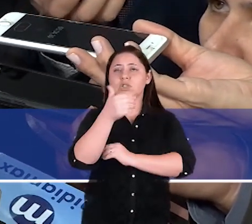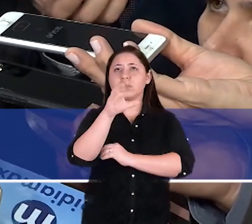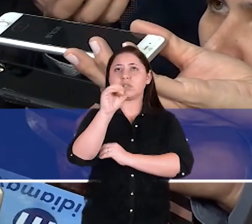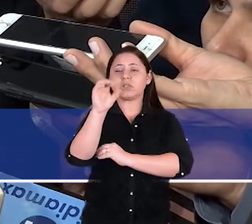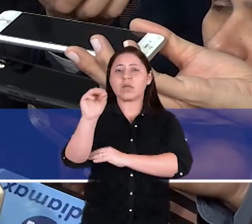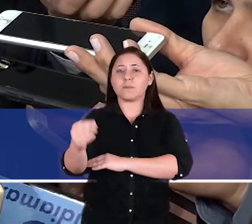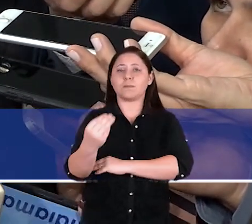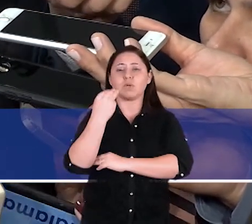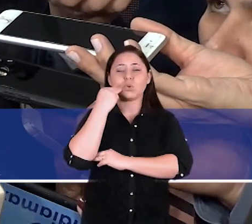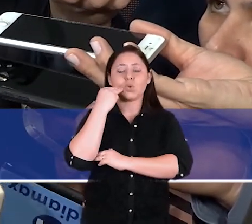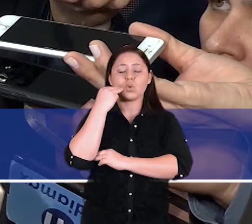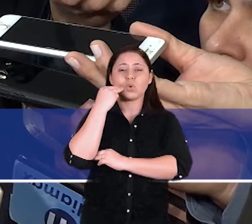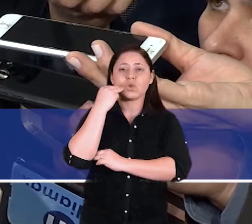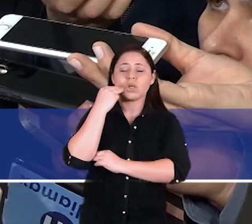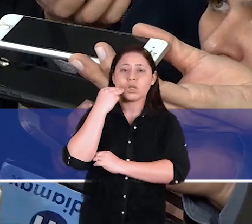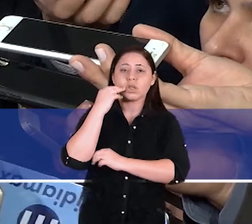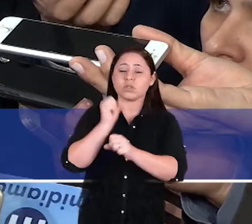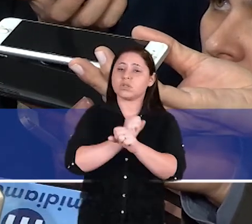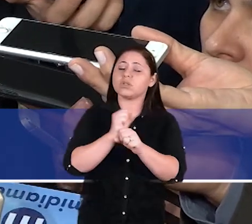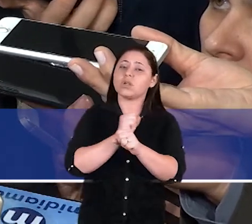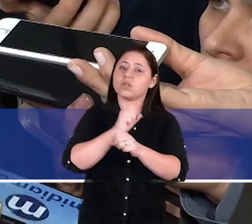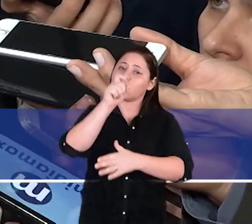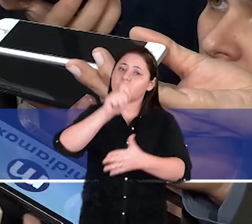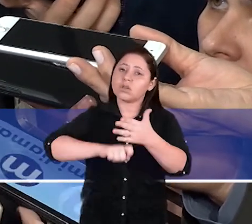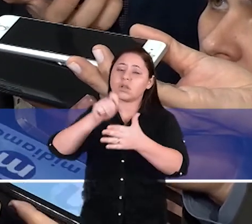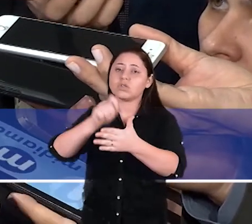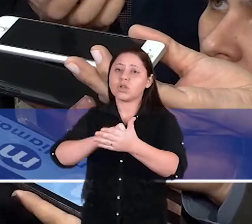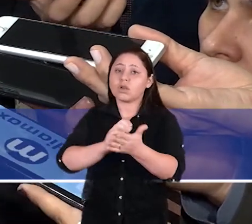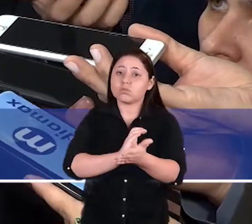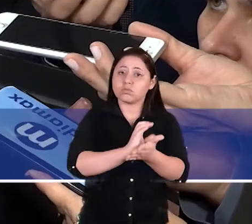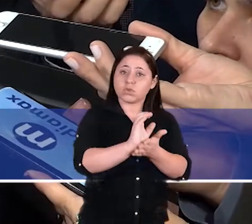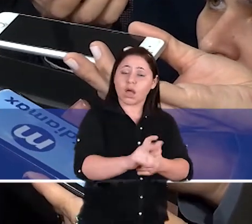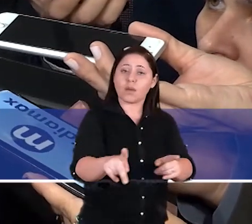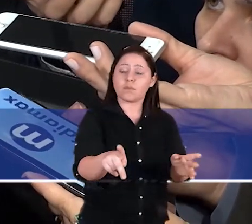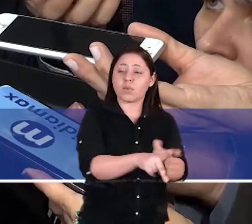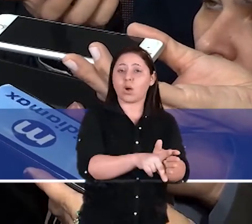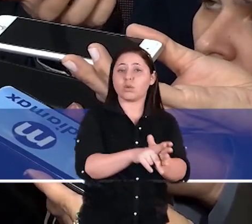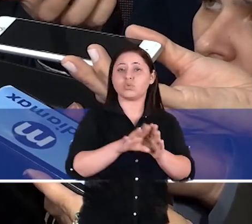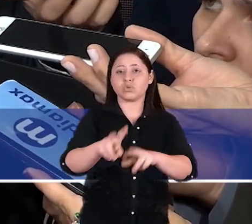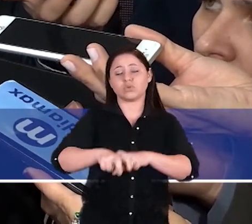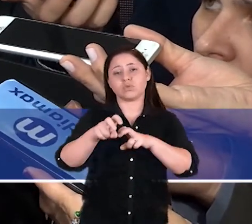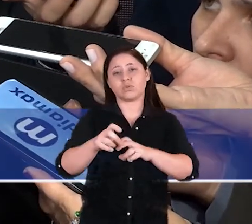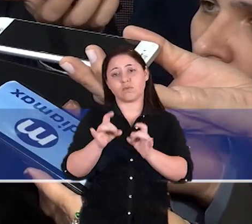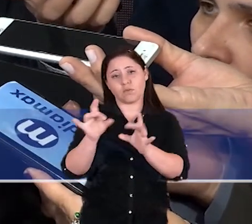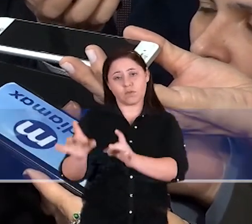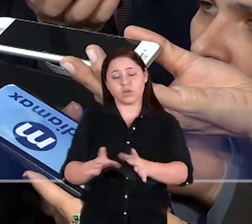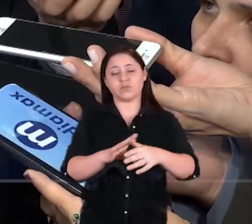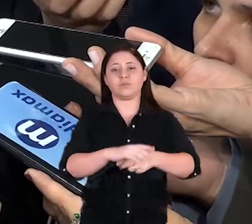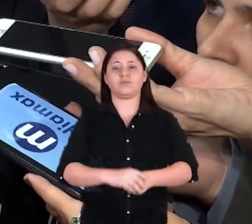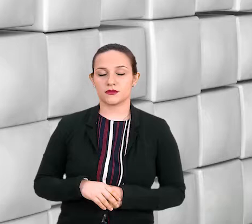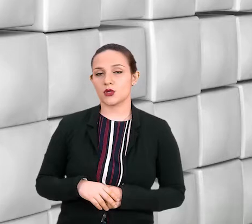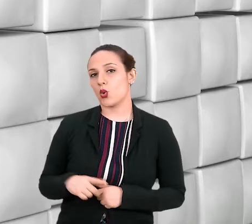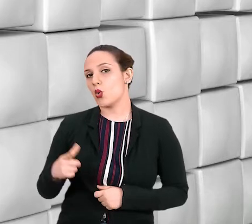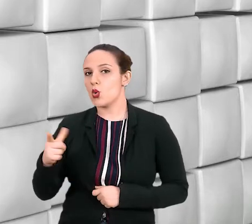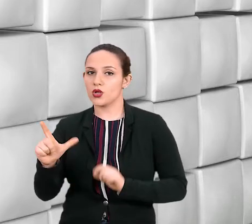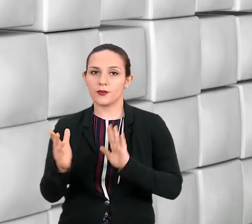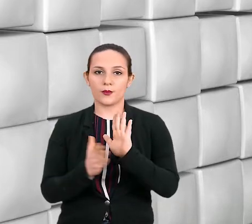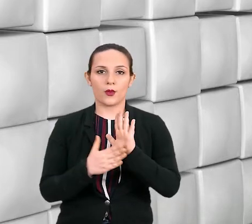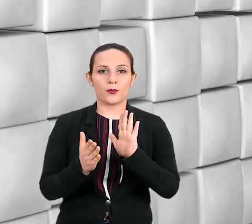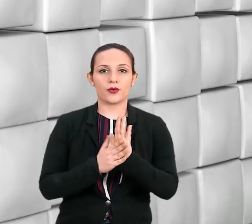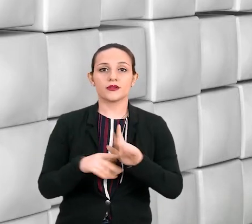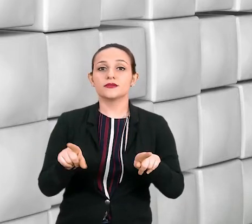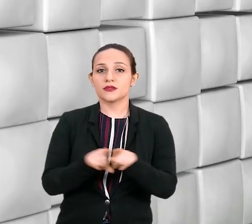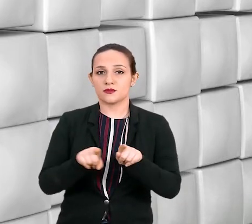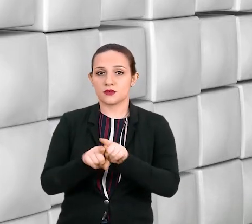pode ter um incremento aí de 100 milhões ano nessas alíquotas que são destinadas ao setor produtivo.